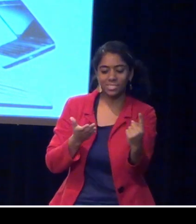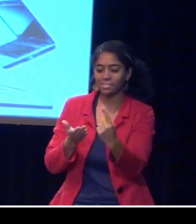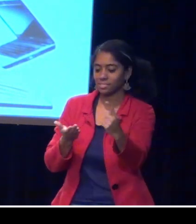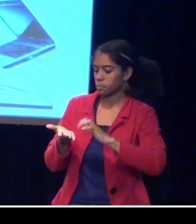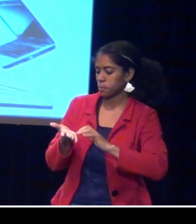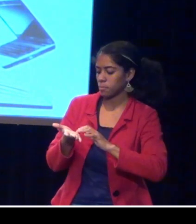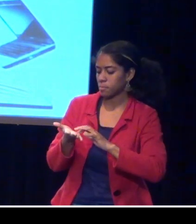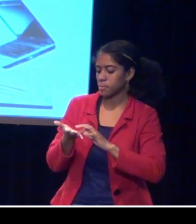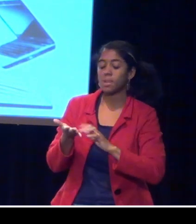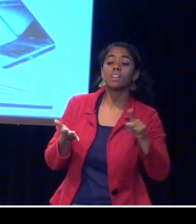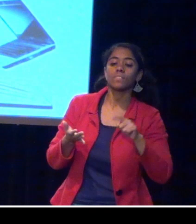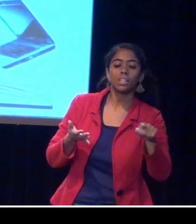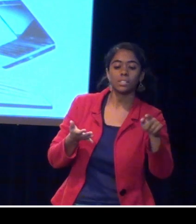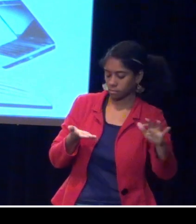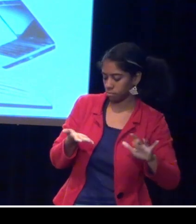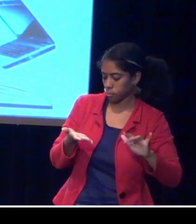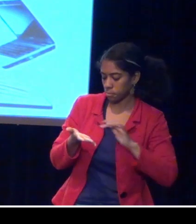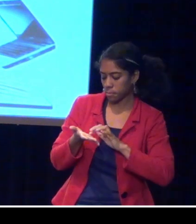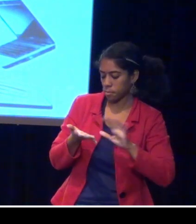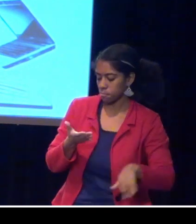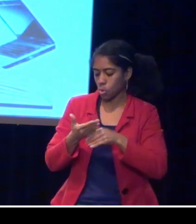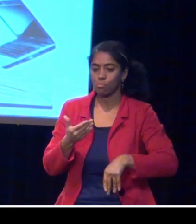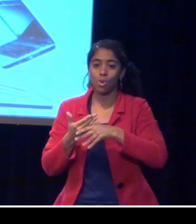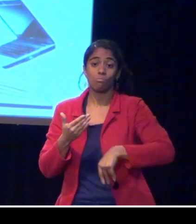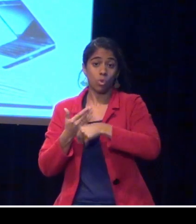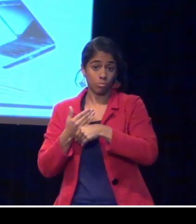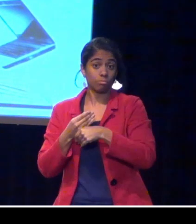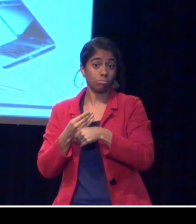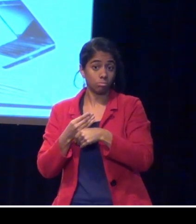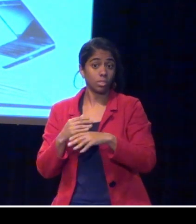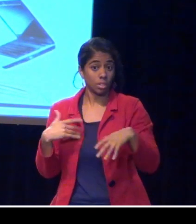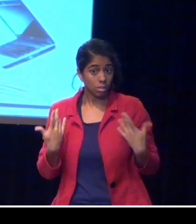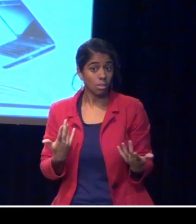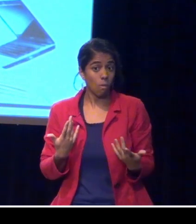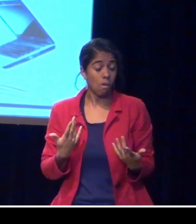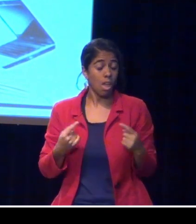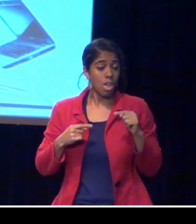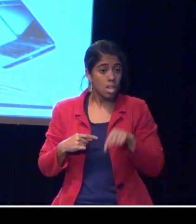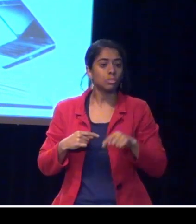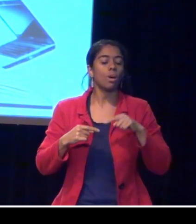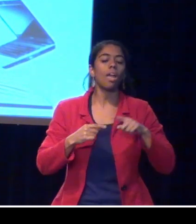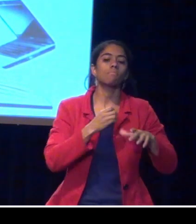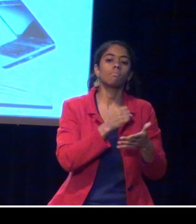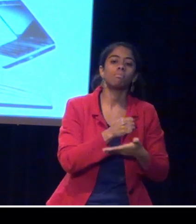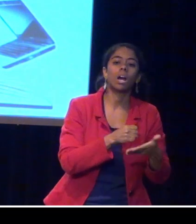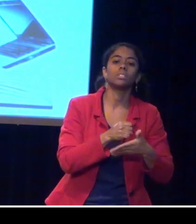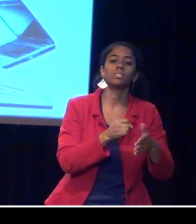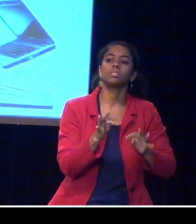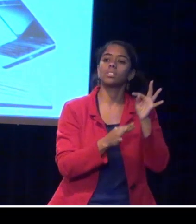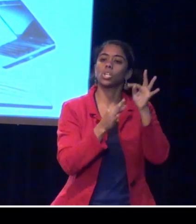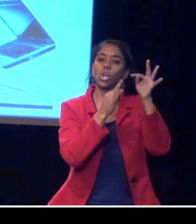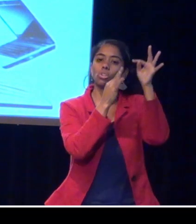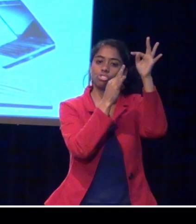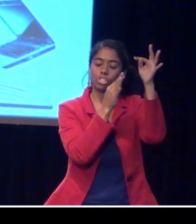paradigma da informação. E a base que tem base nas tecnologias